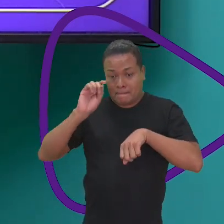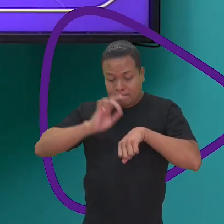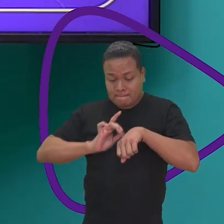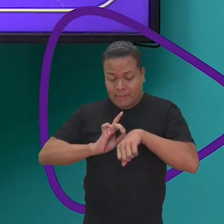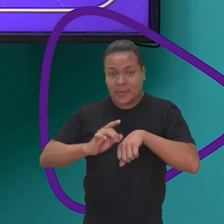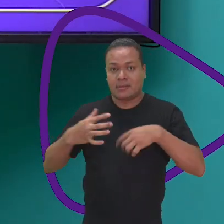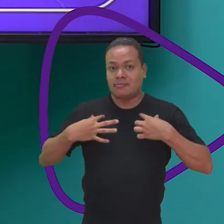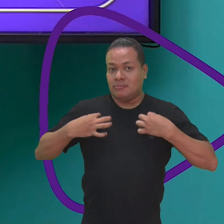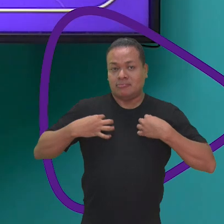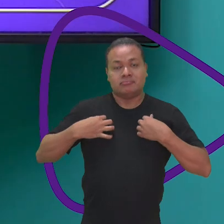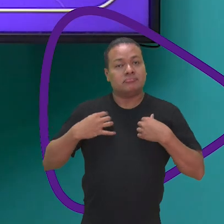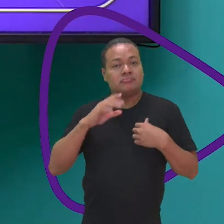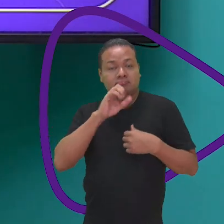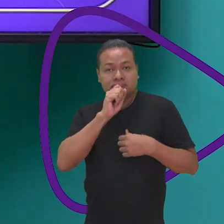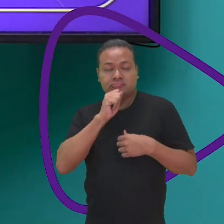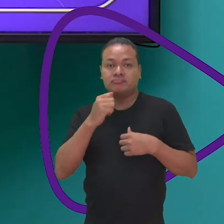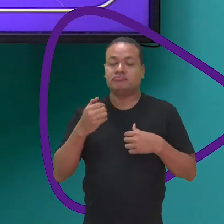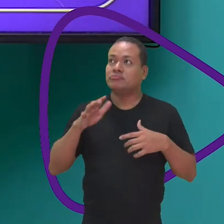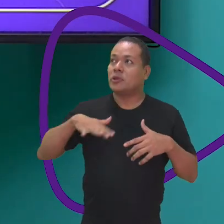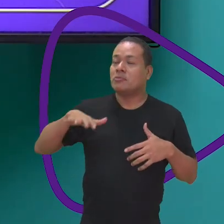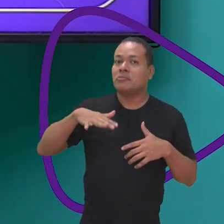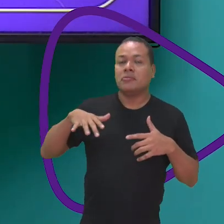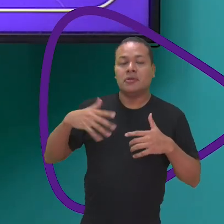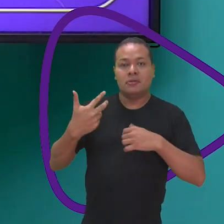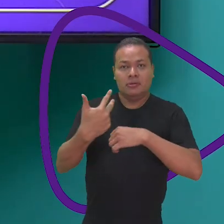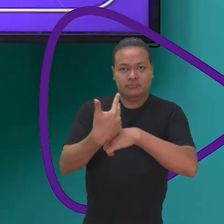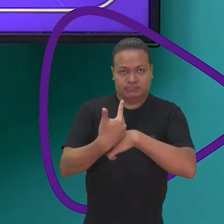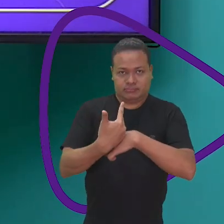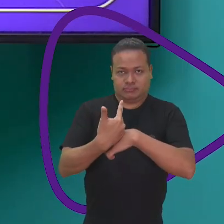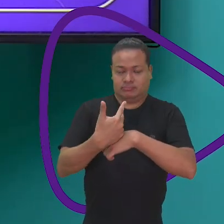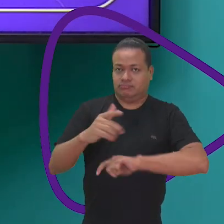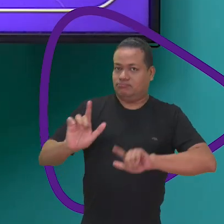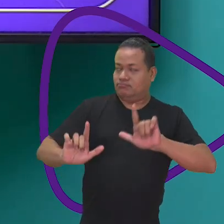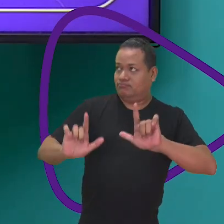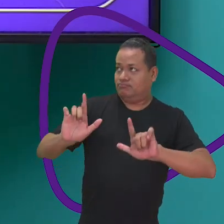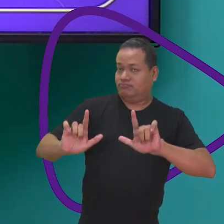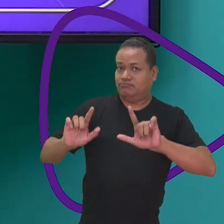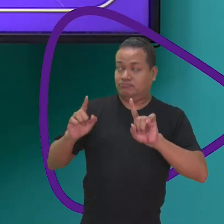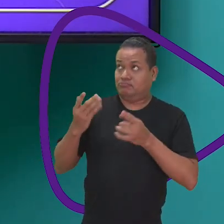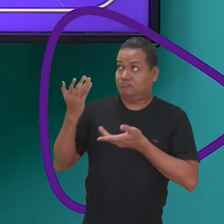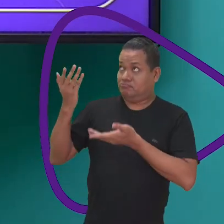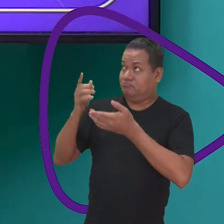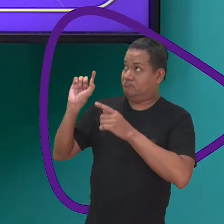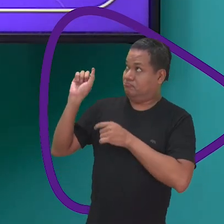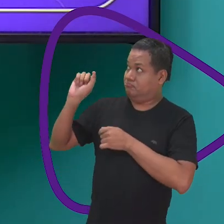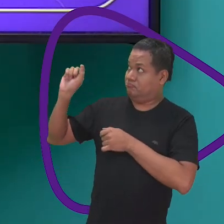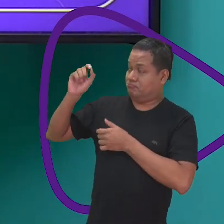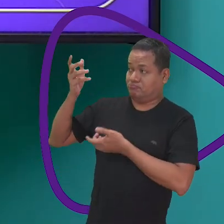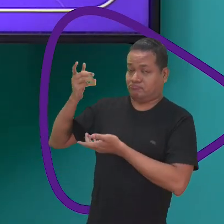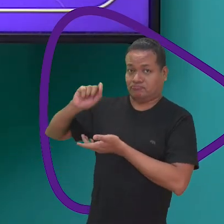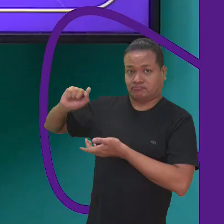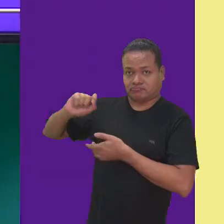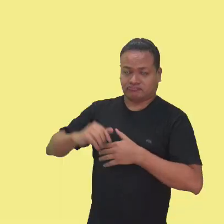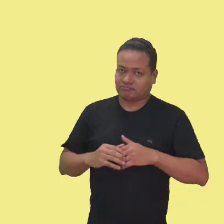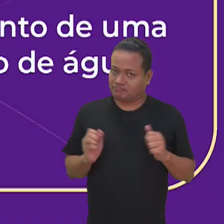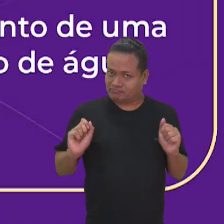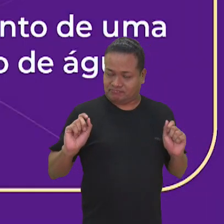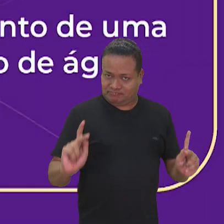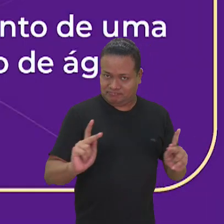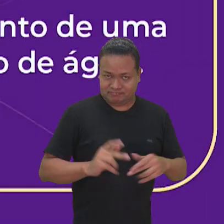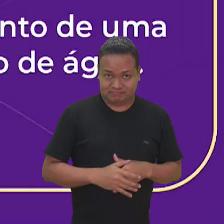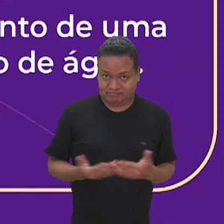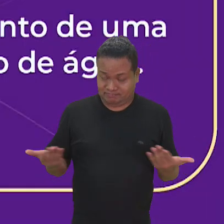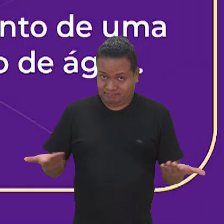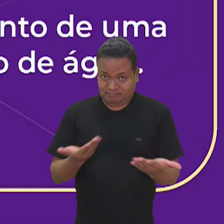uma camisa laranja, e o ambiente da aula é um estúdio de televisão e eu usarei uma tela interativa para as nossas anotações. Na aula